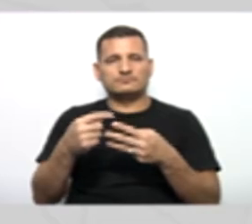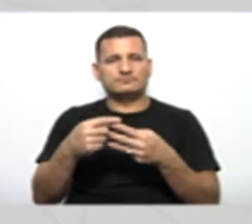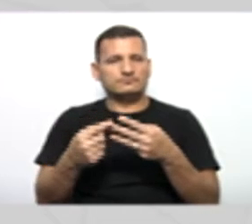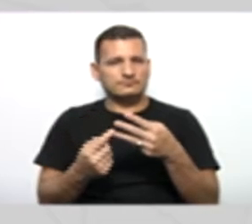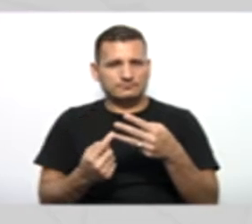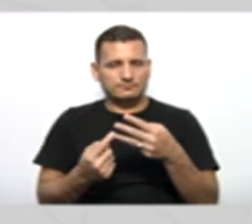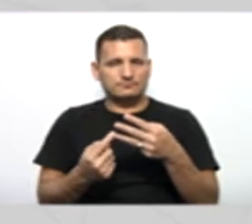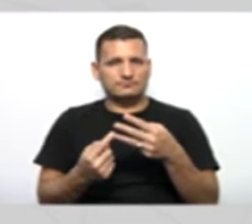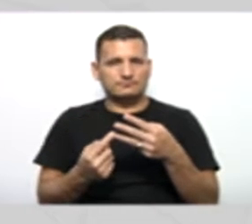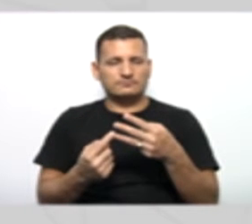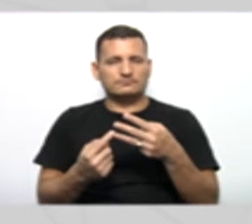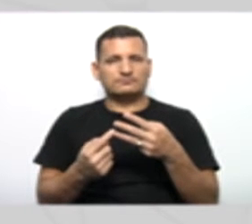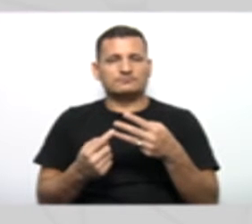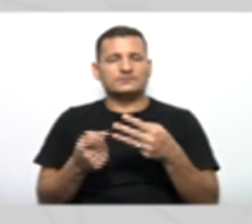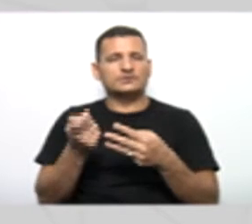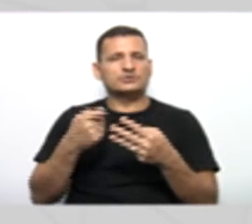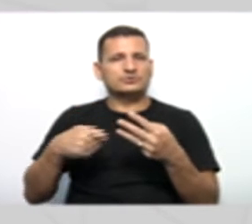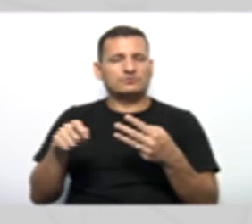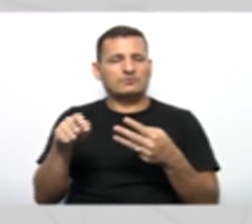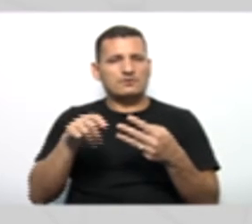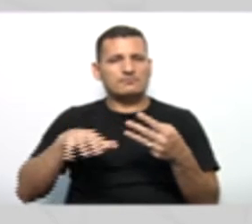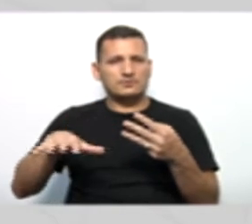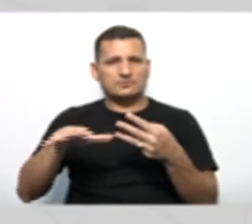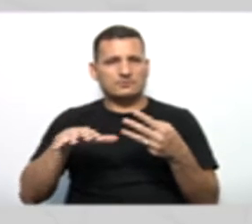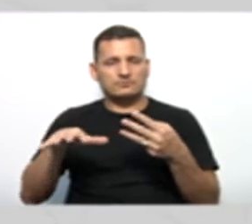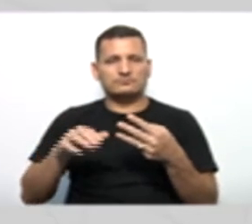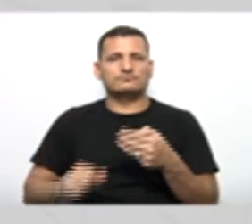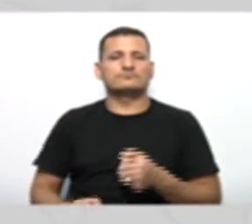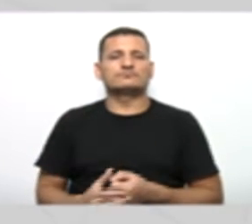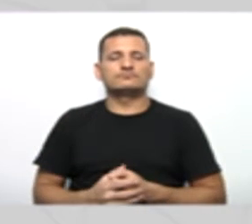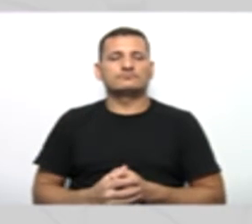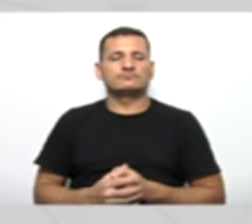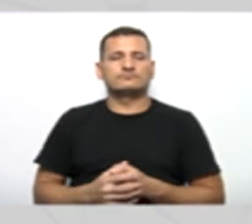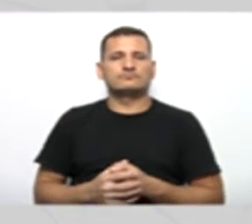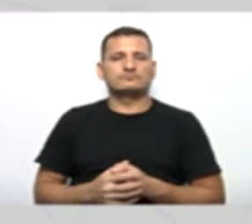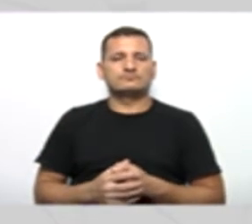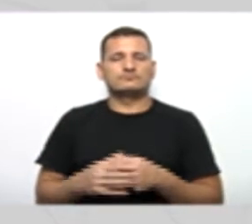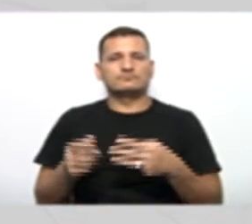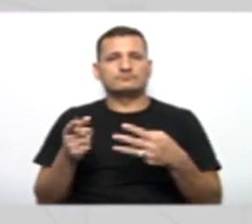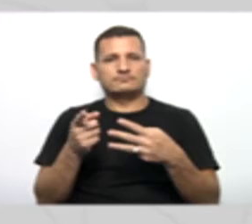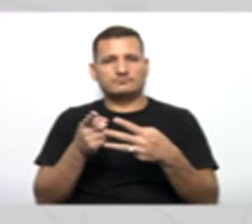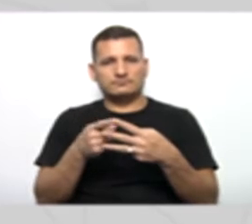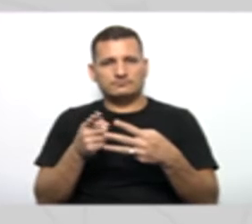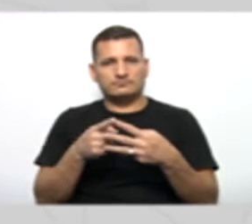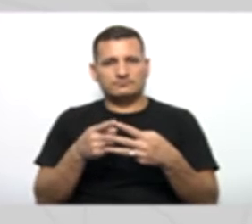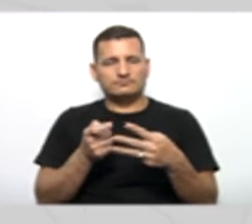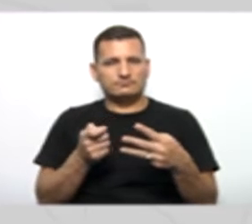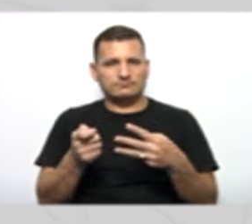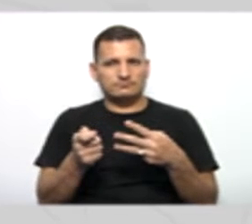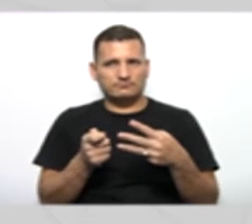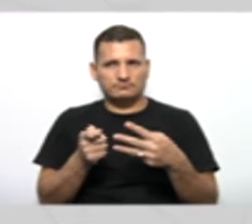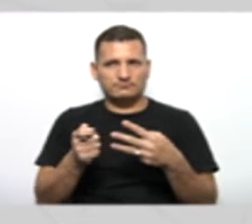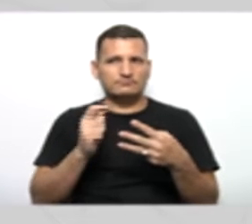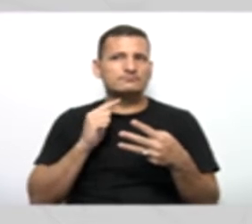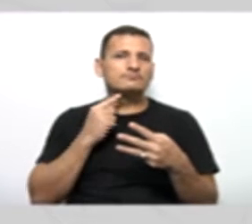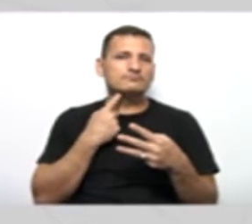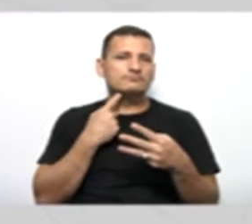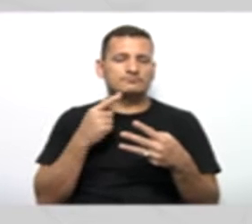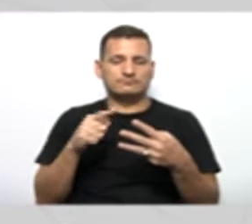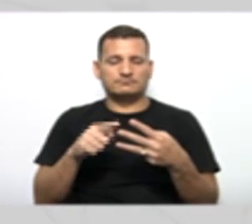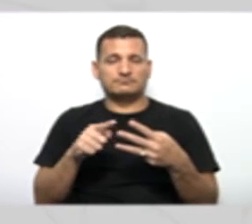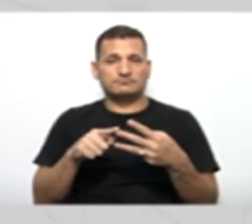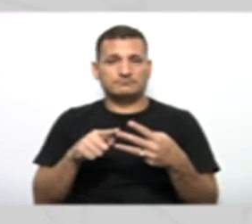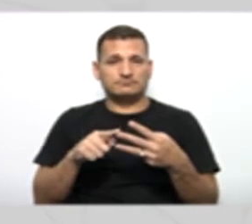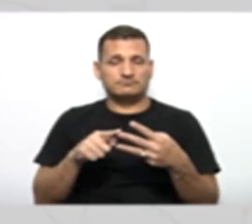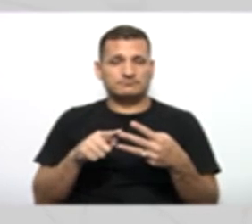três formas de gestão ambiental, as três abordagens de gestão ambiental. Primeiro, nós temos o controle da poluição, depois prevenção